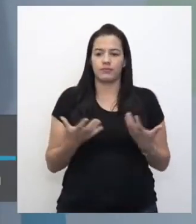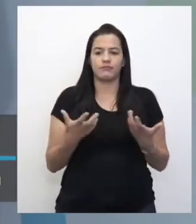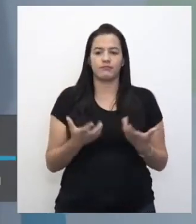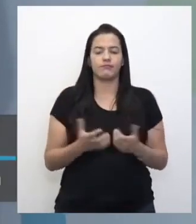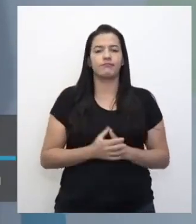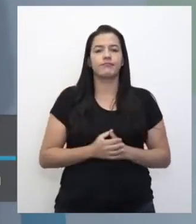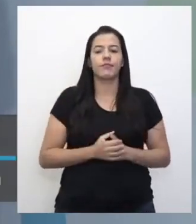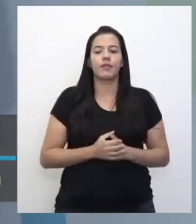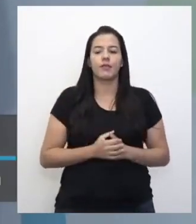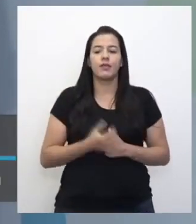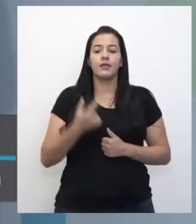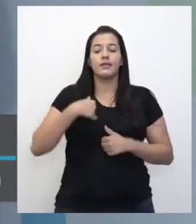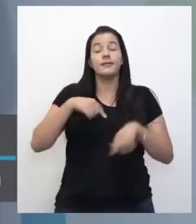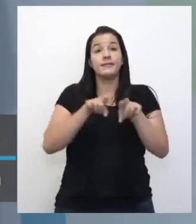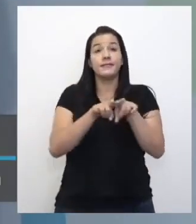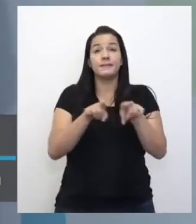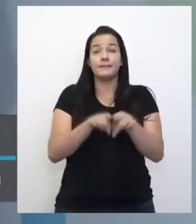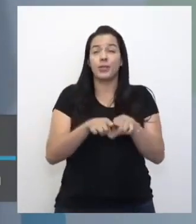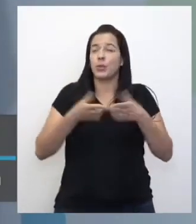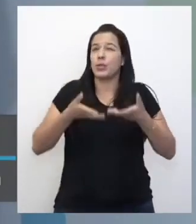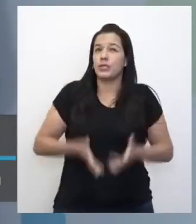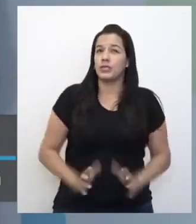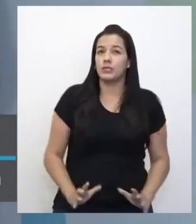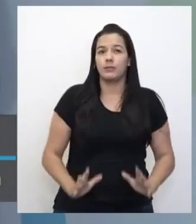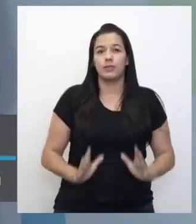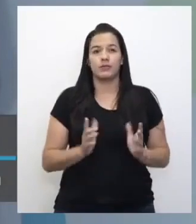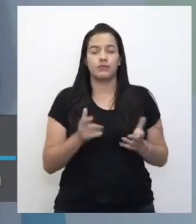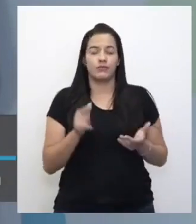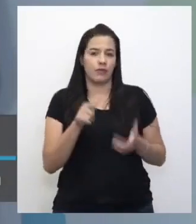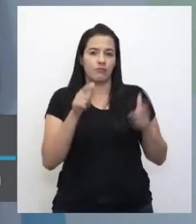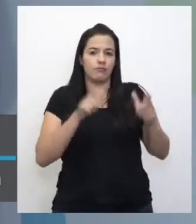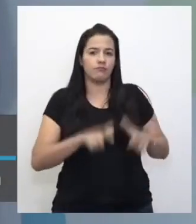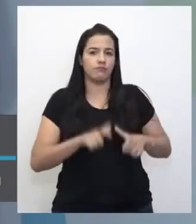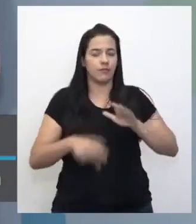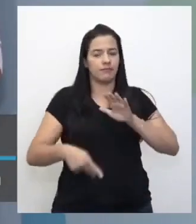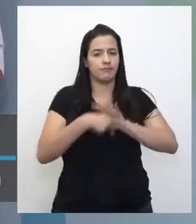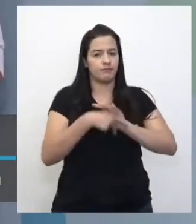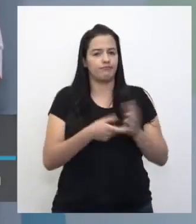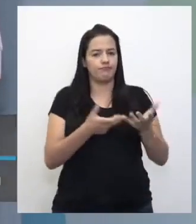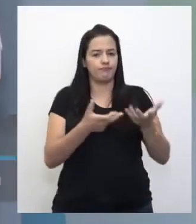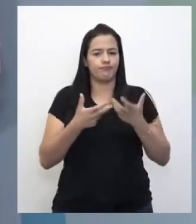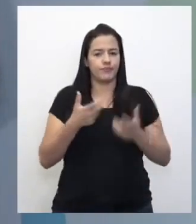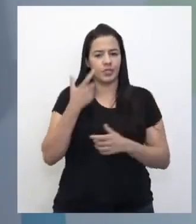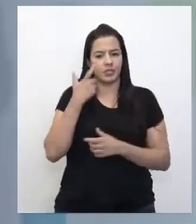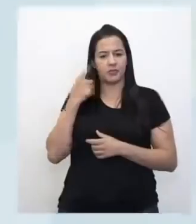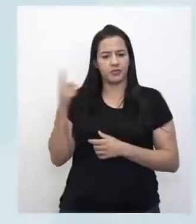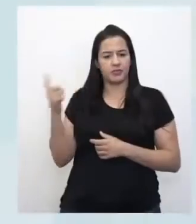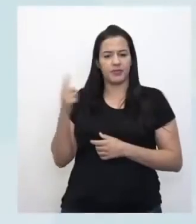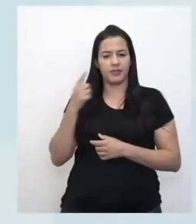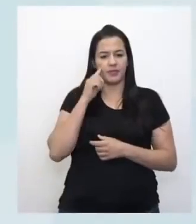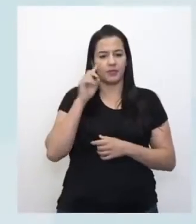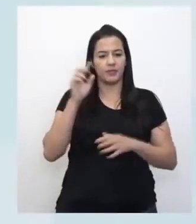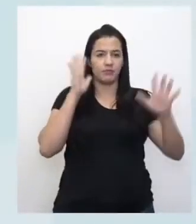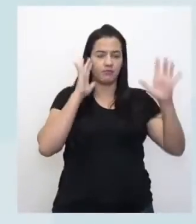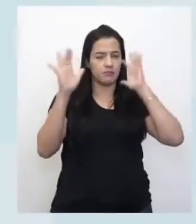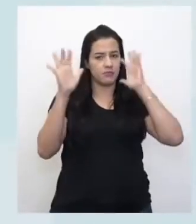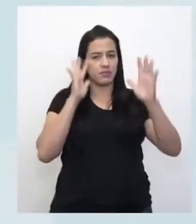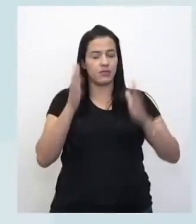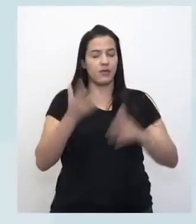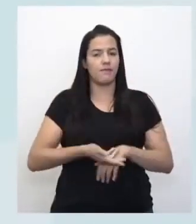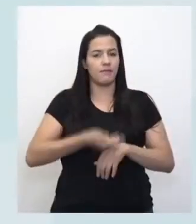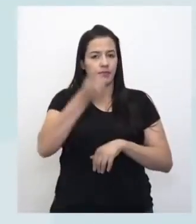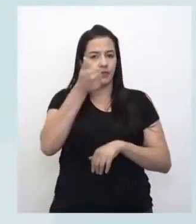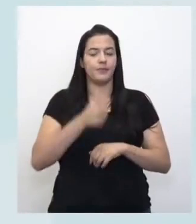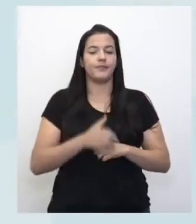do lugar de nascimento, da sua terra natal, né? Então, olha, tem esse esqueminha aqui que eu fiz para a gente poder pensar um pouquinho melhor. No